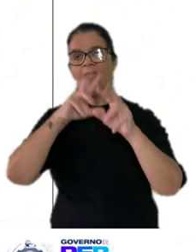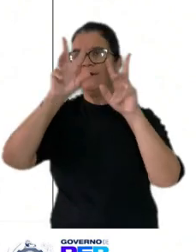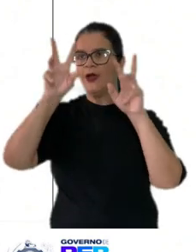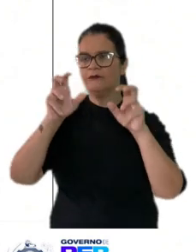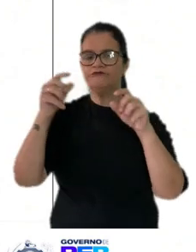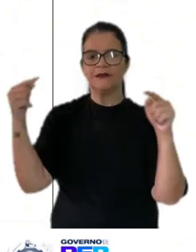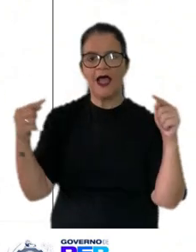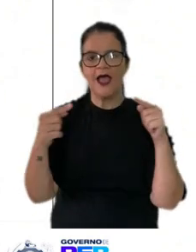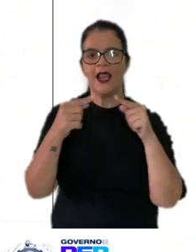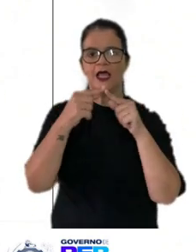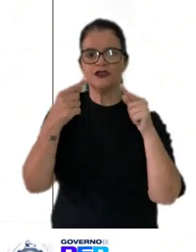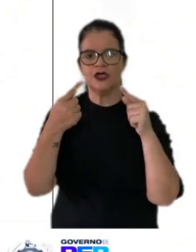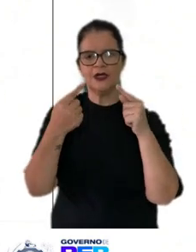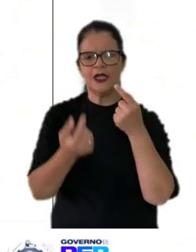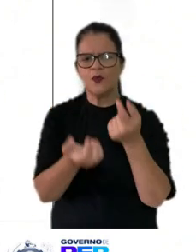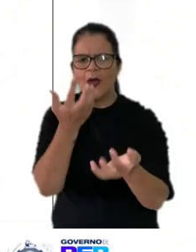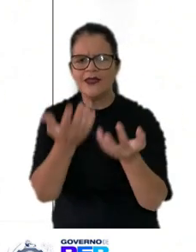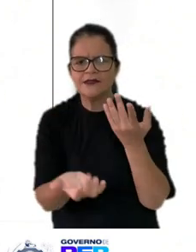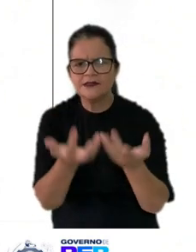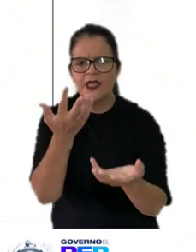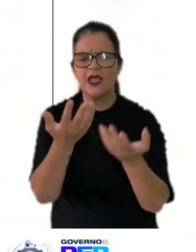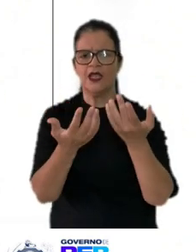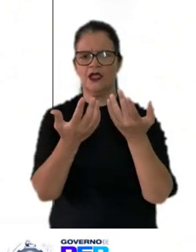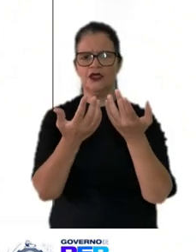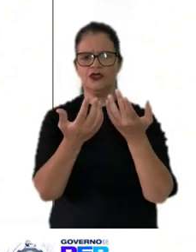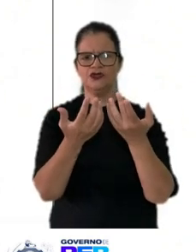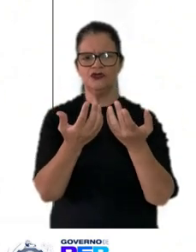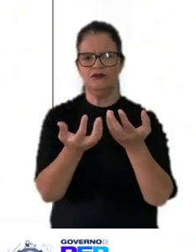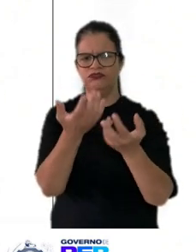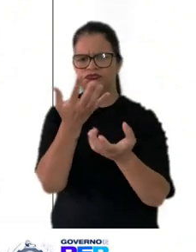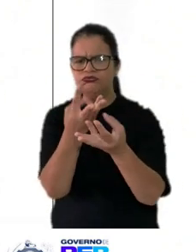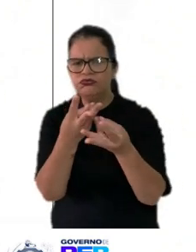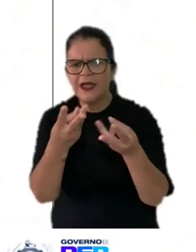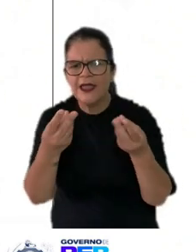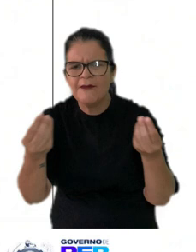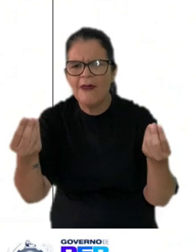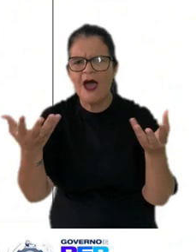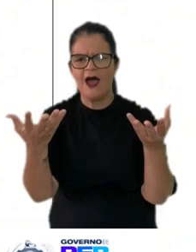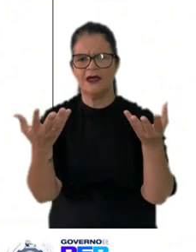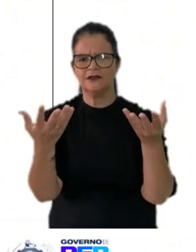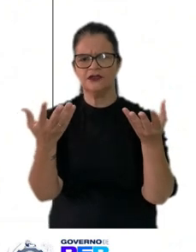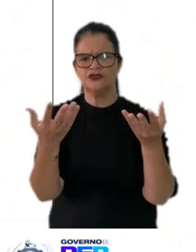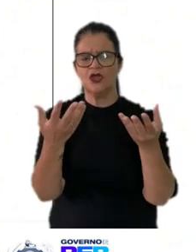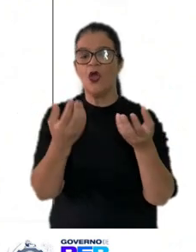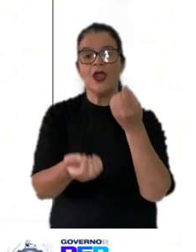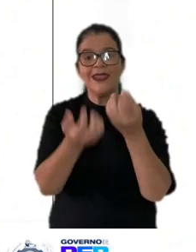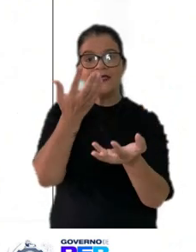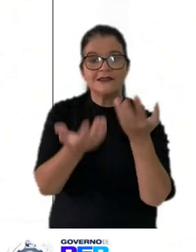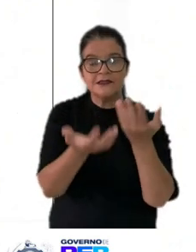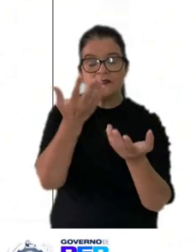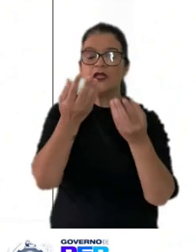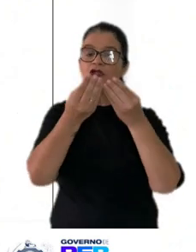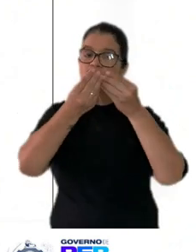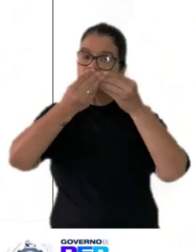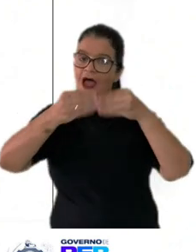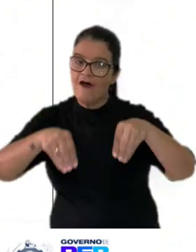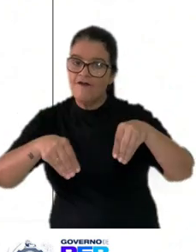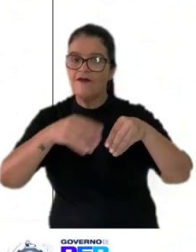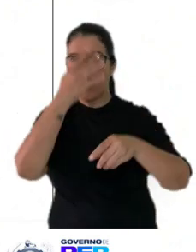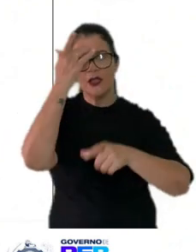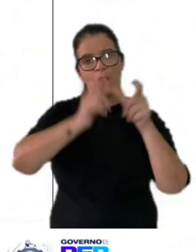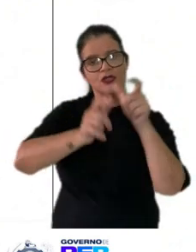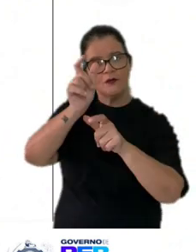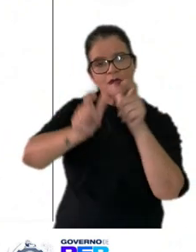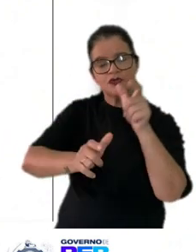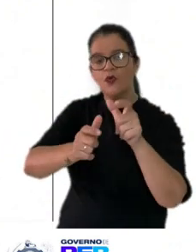incêndios queimadas e o quanto esses incêndios afetam as pessoas olha aqui como eles